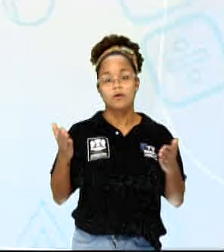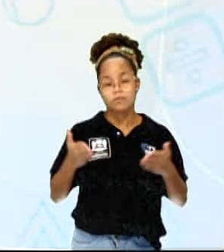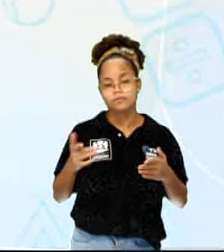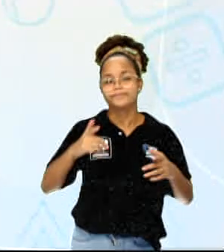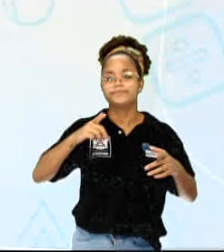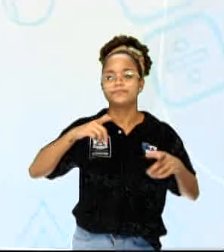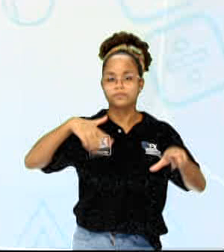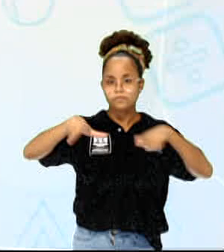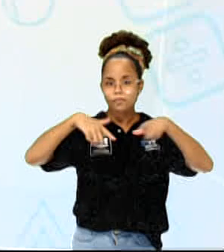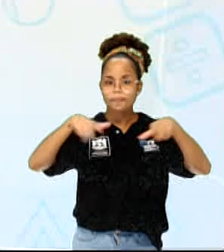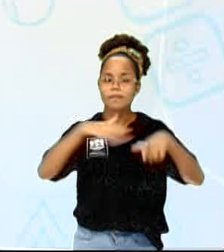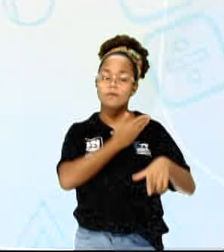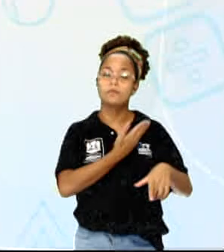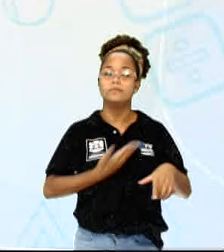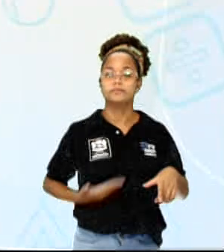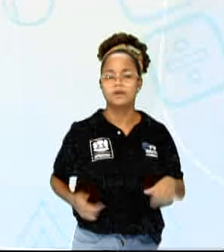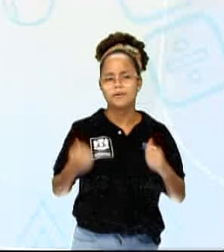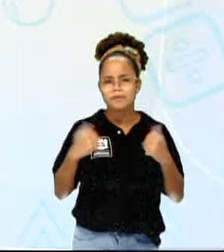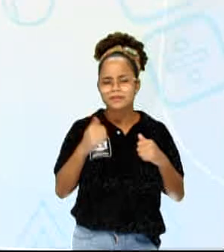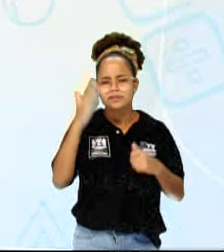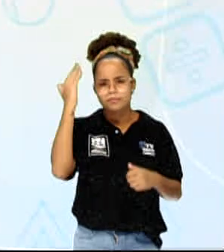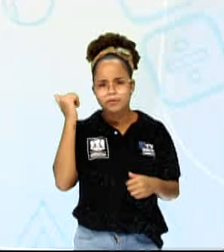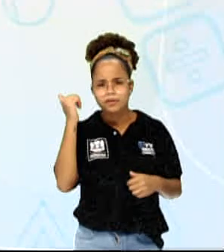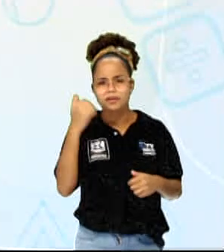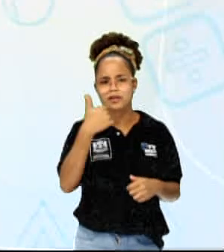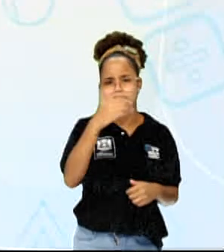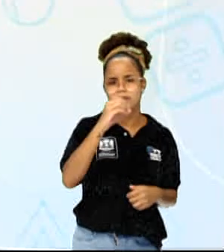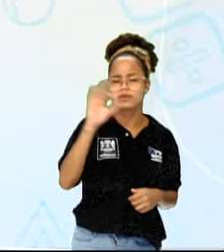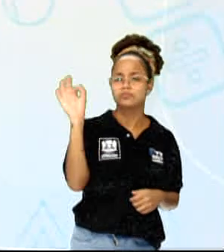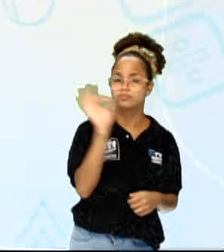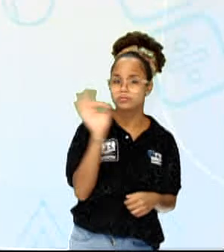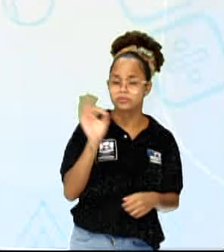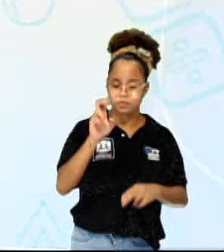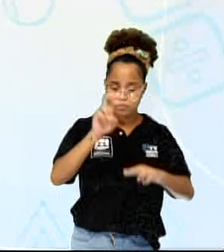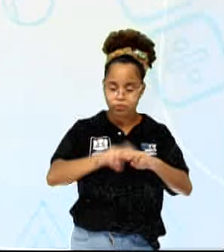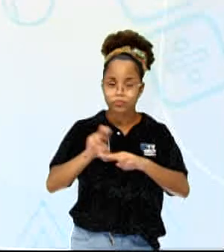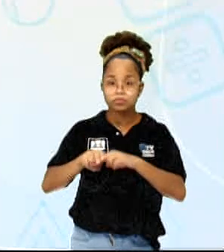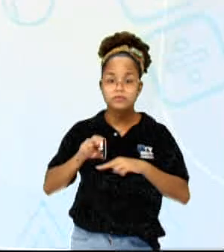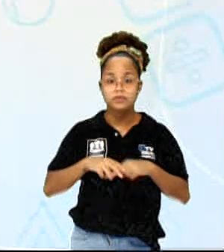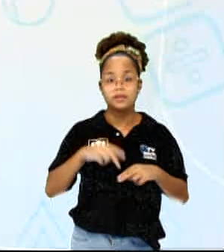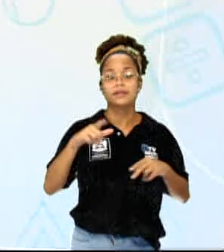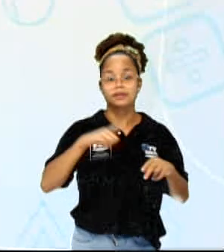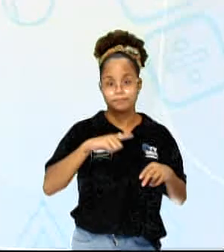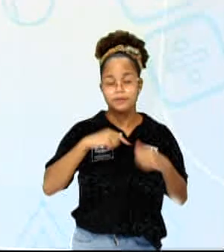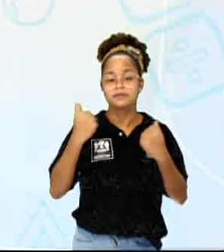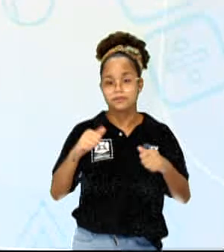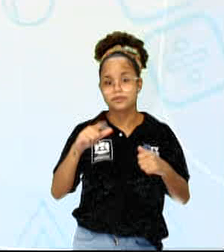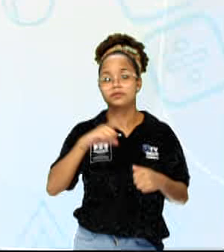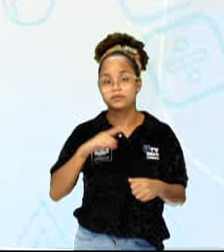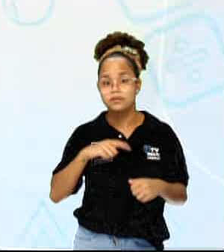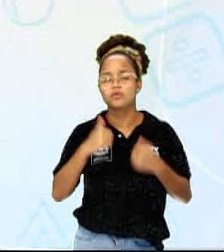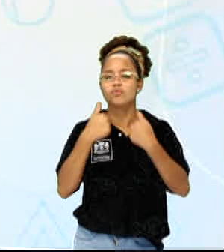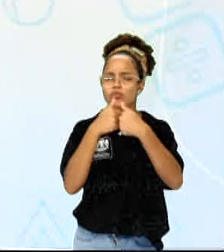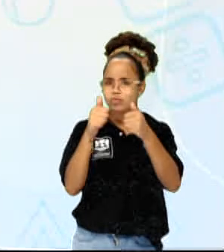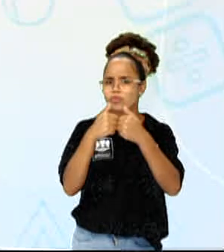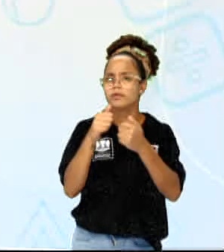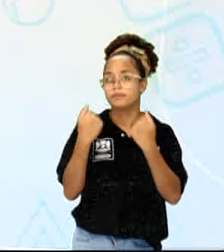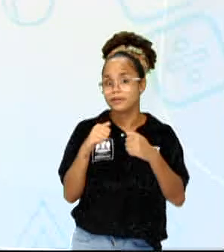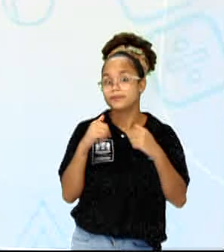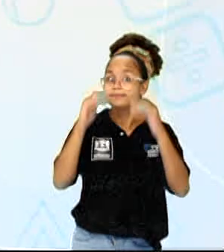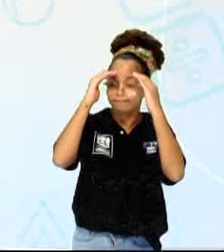devemos lembrar que a reserva de 10% dos assentos para idosos, ela deve existir e deve ser